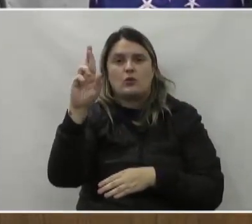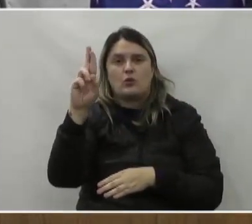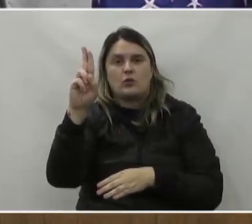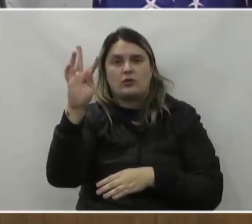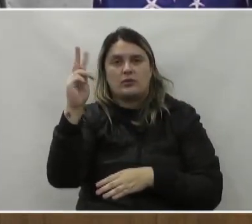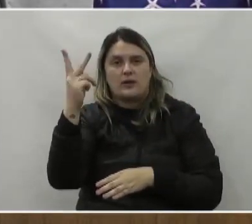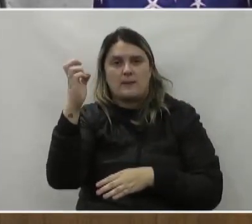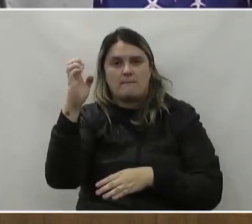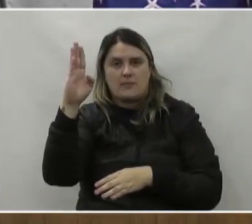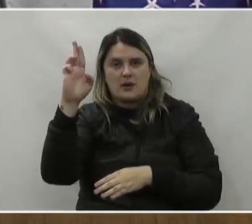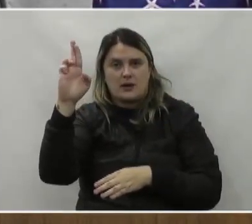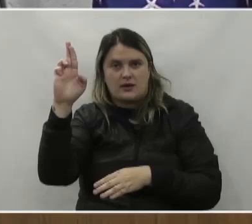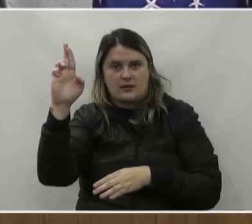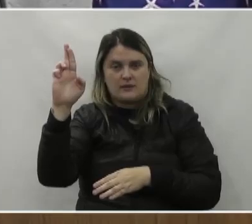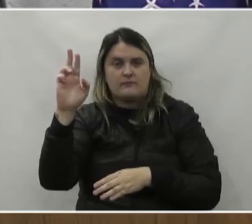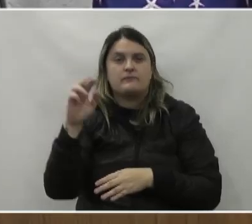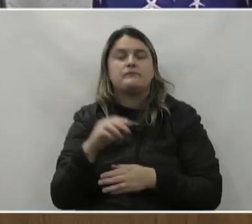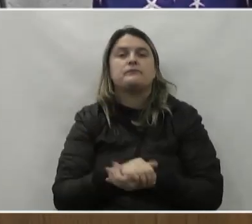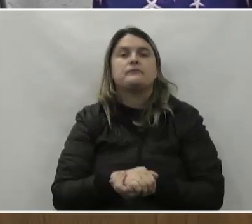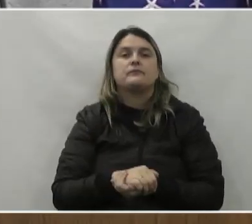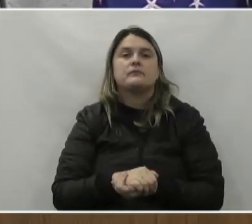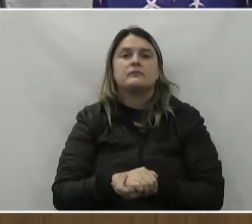Sagrada Família, no município de União da Vitória.